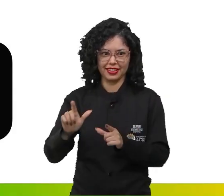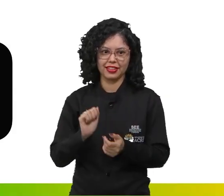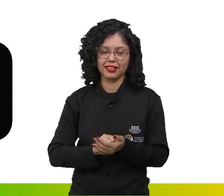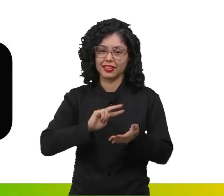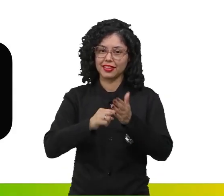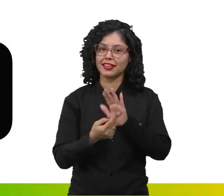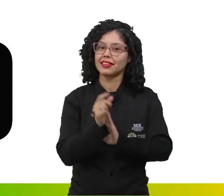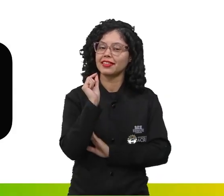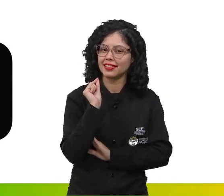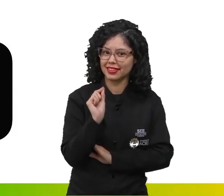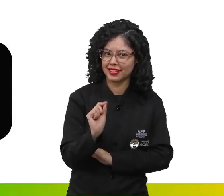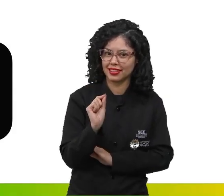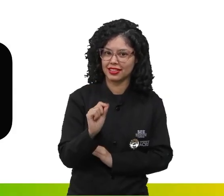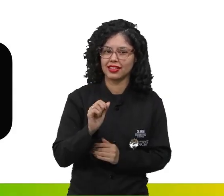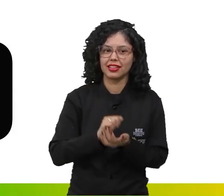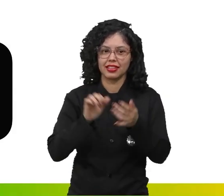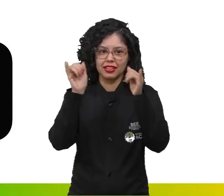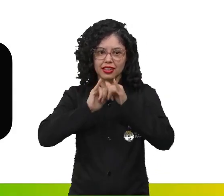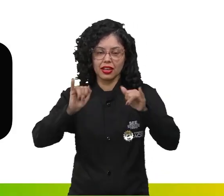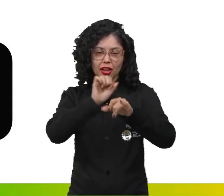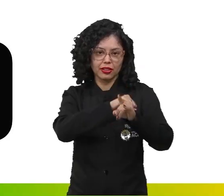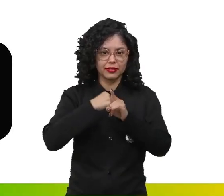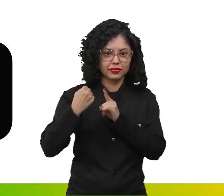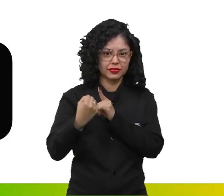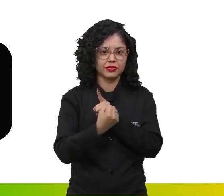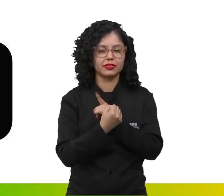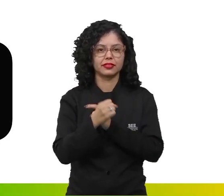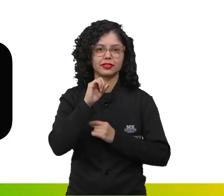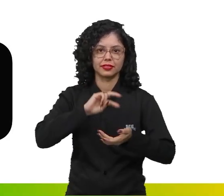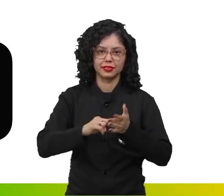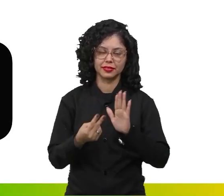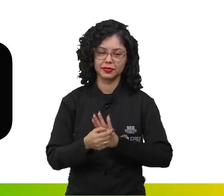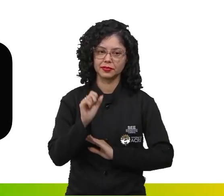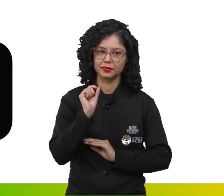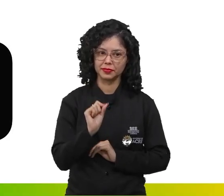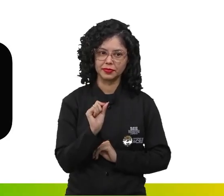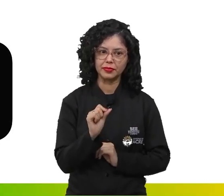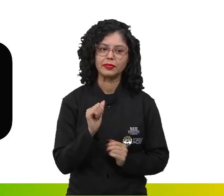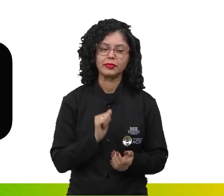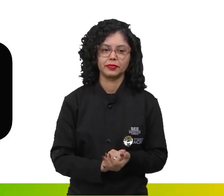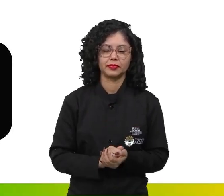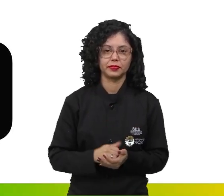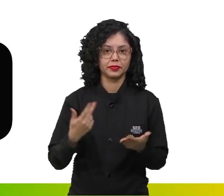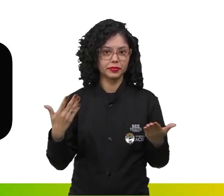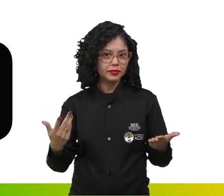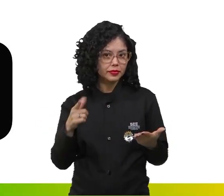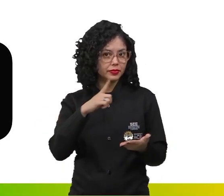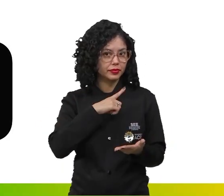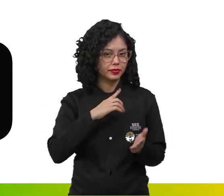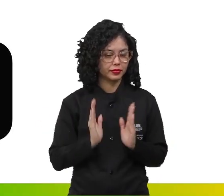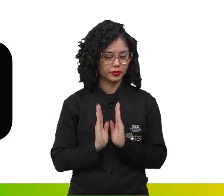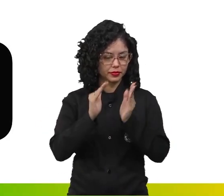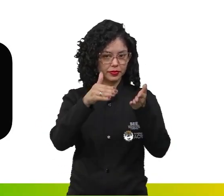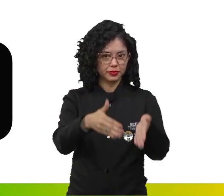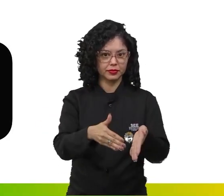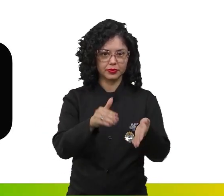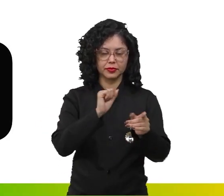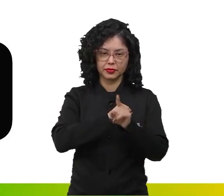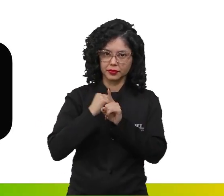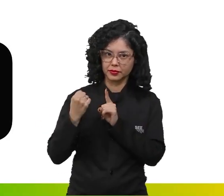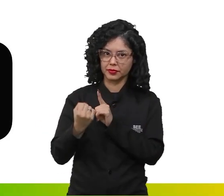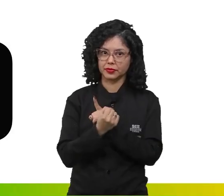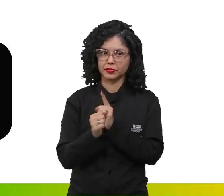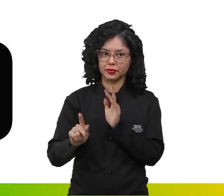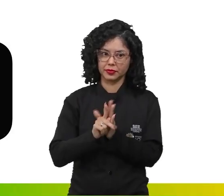que isso significa? É um anúncio social. Quer dizer, o anúncio ali, pessoal, ele vai ter um objetivo social,